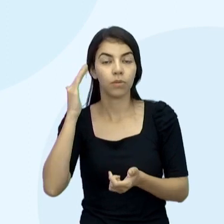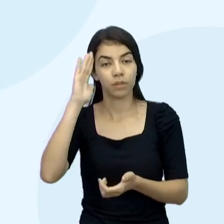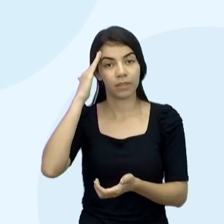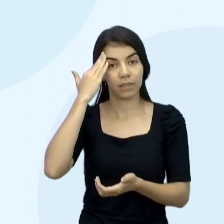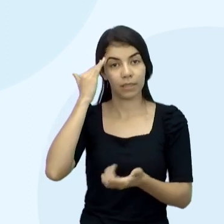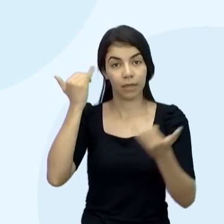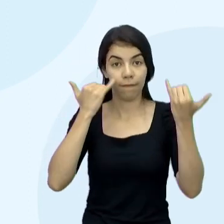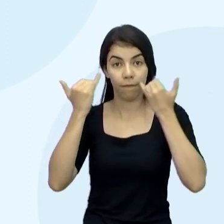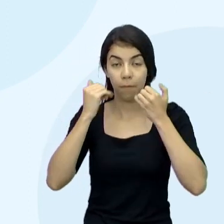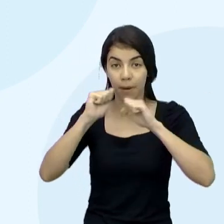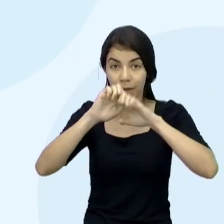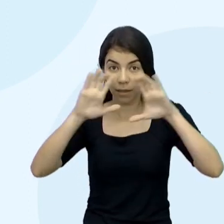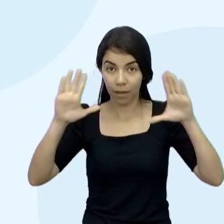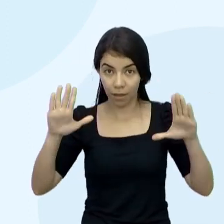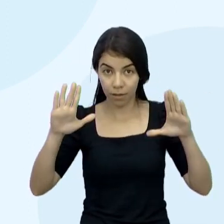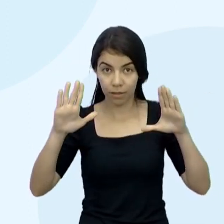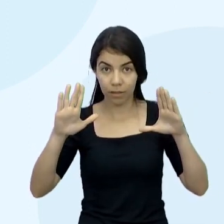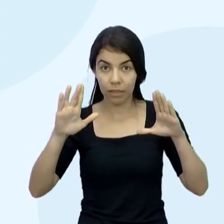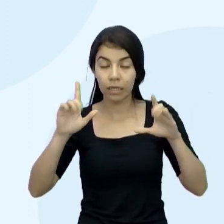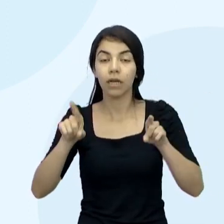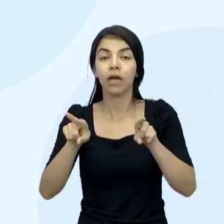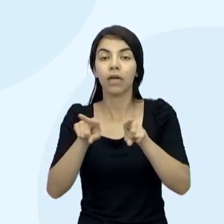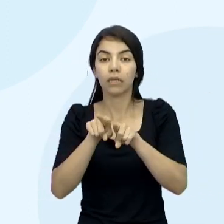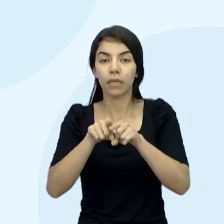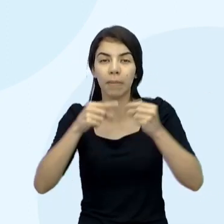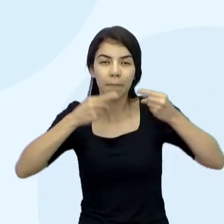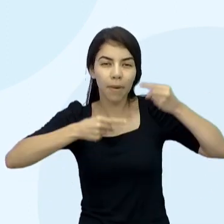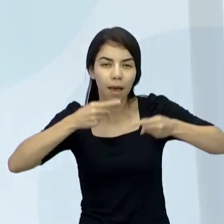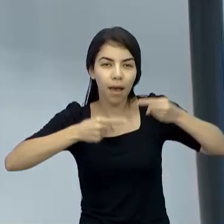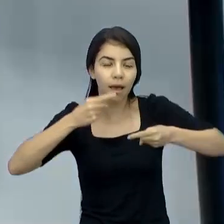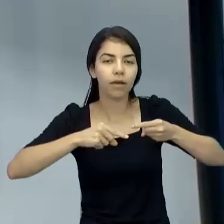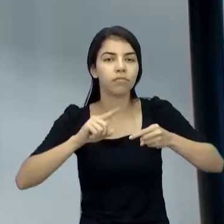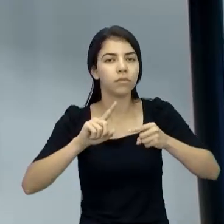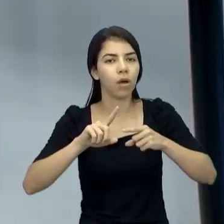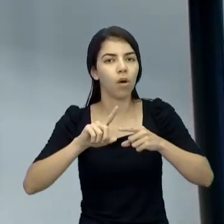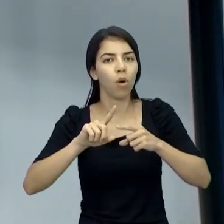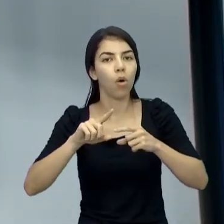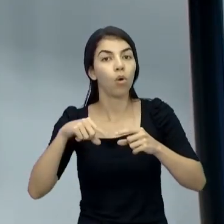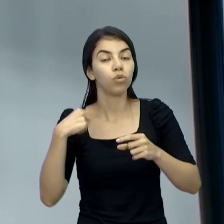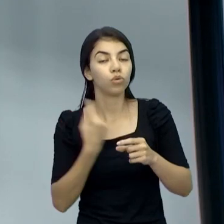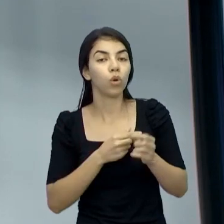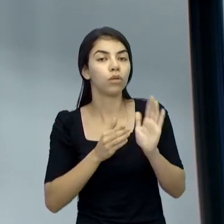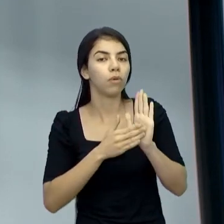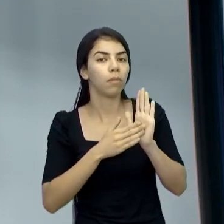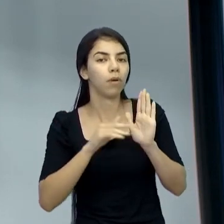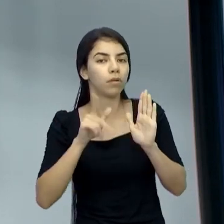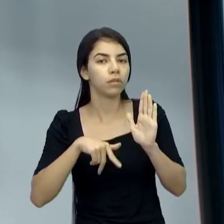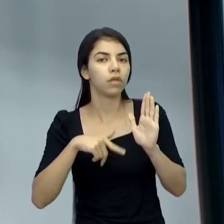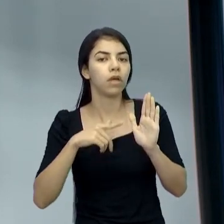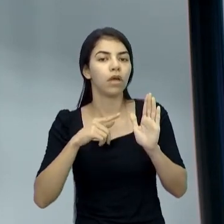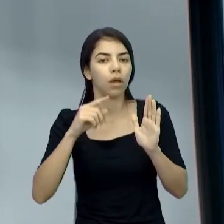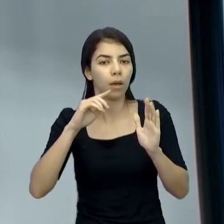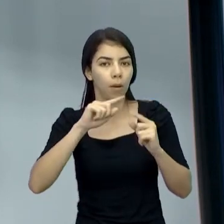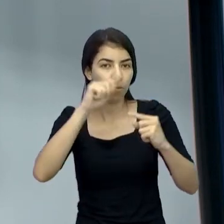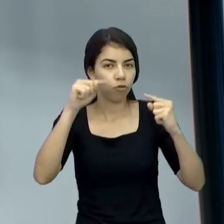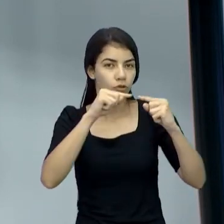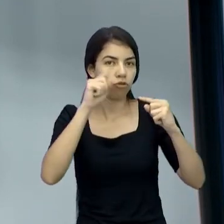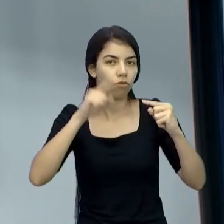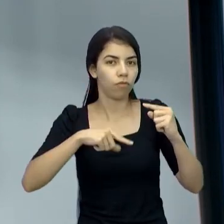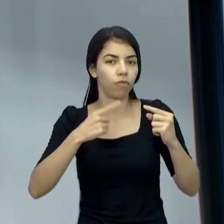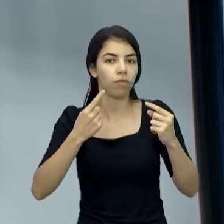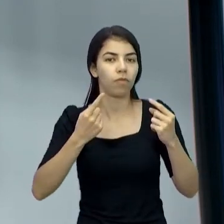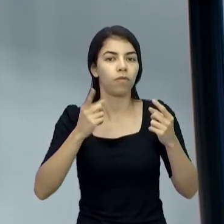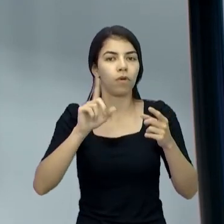informações de maneira crítica, beleza? Então é isso que a gente quer. Selecionou a notícia, contém dados